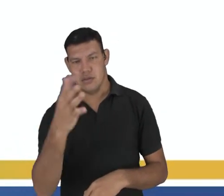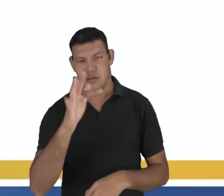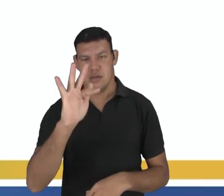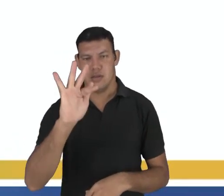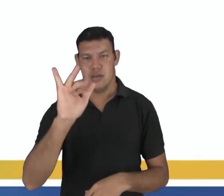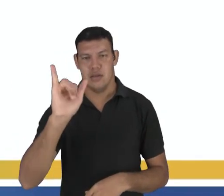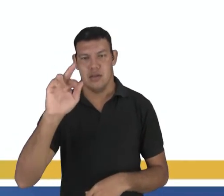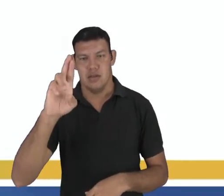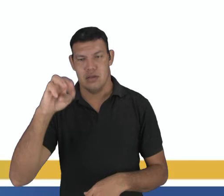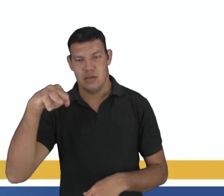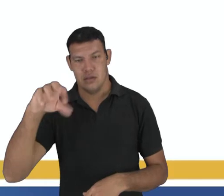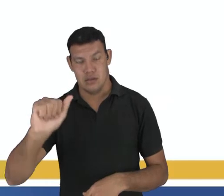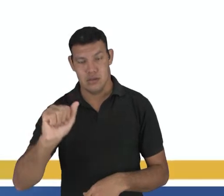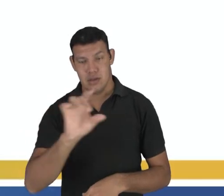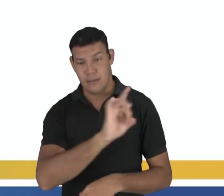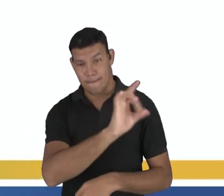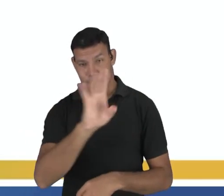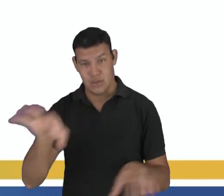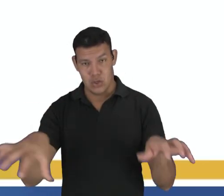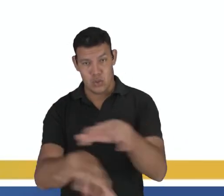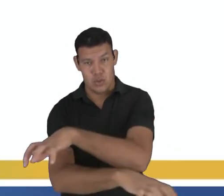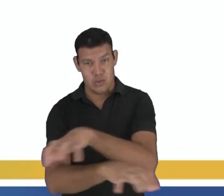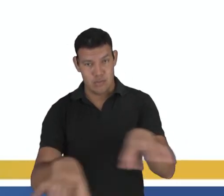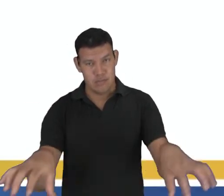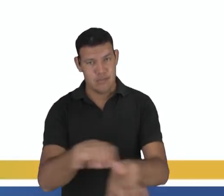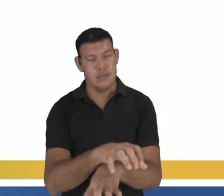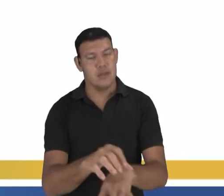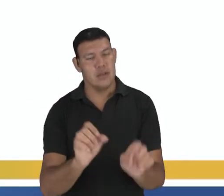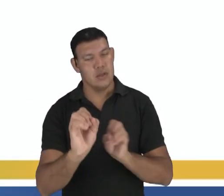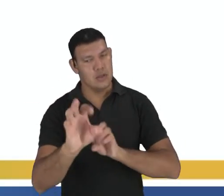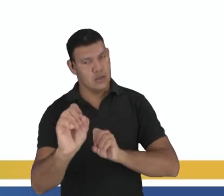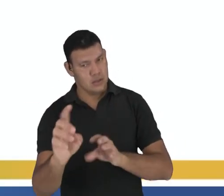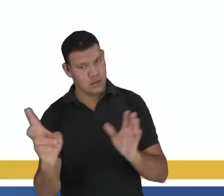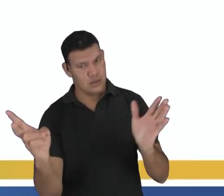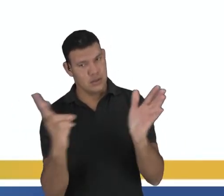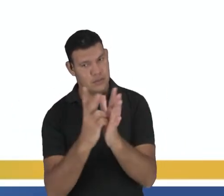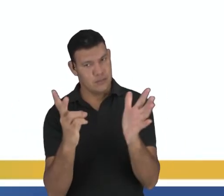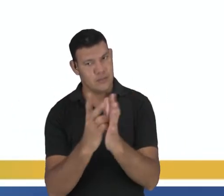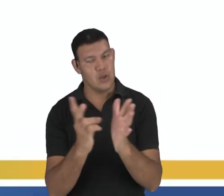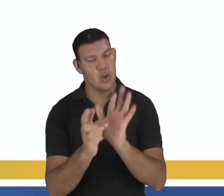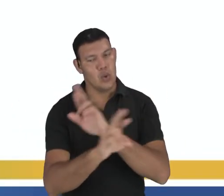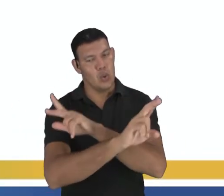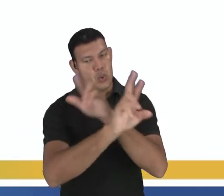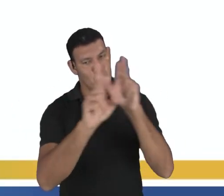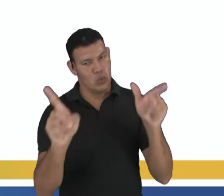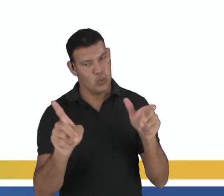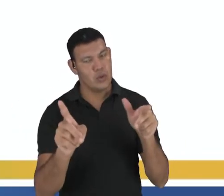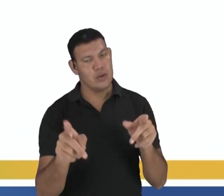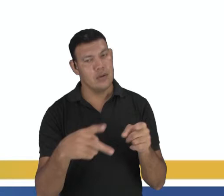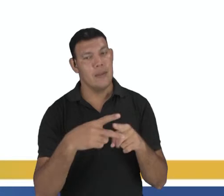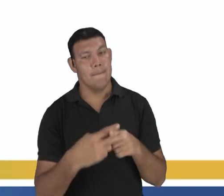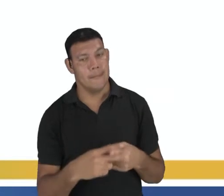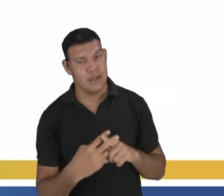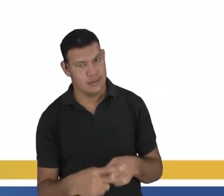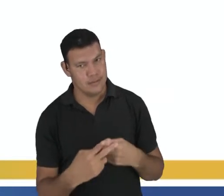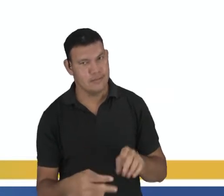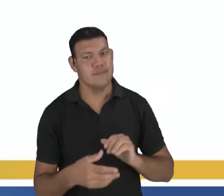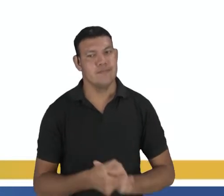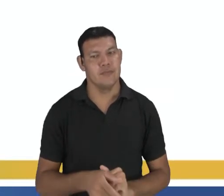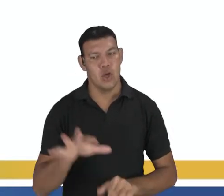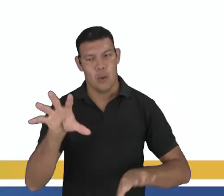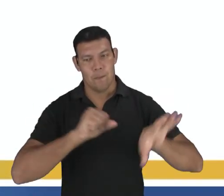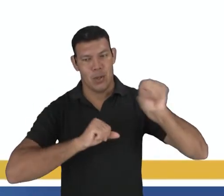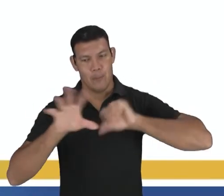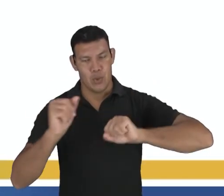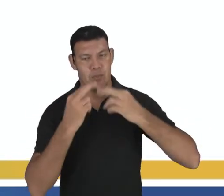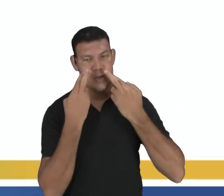desses ecossistemas enseja aos índios uma forma particular de manejo, de forma a otimizar a obtenção dos recursos